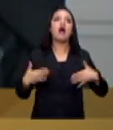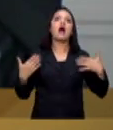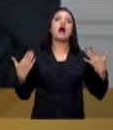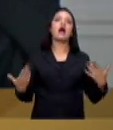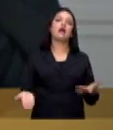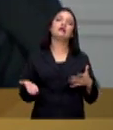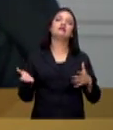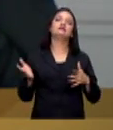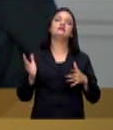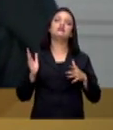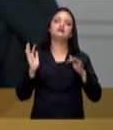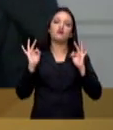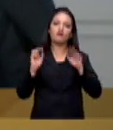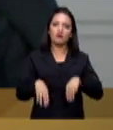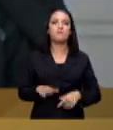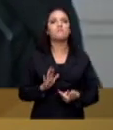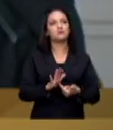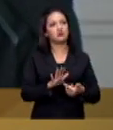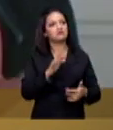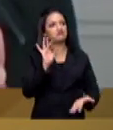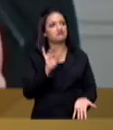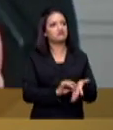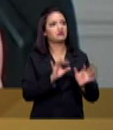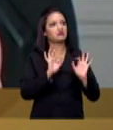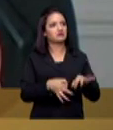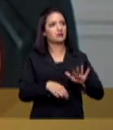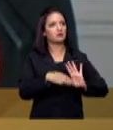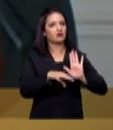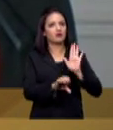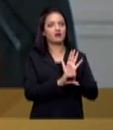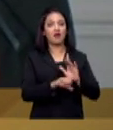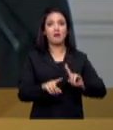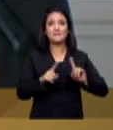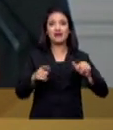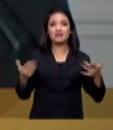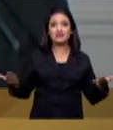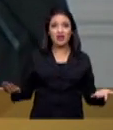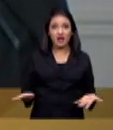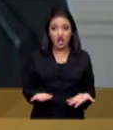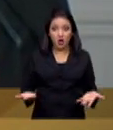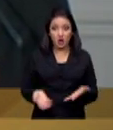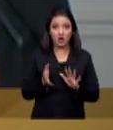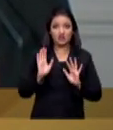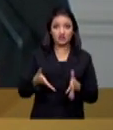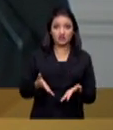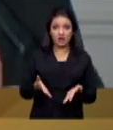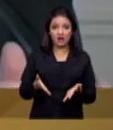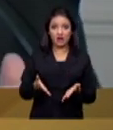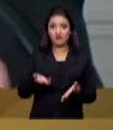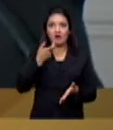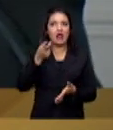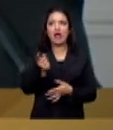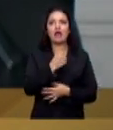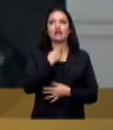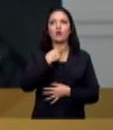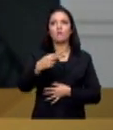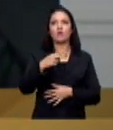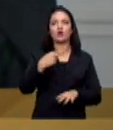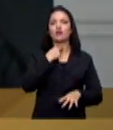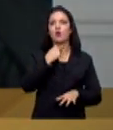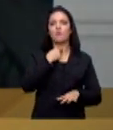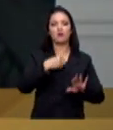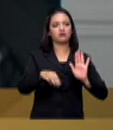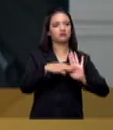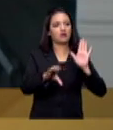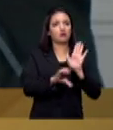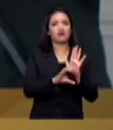ter sido concedida. Agora, se negarmos desde logo essa possibilidade, o Davi,